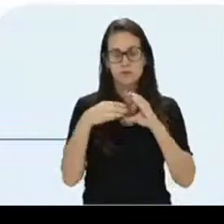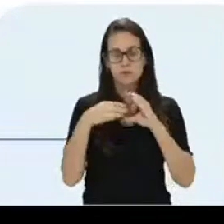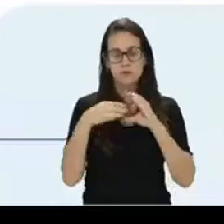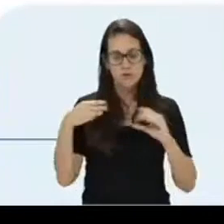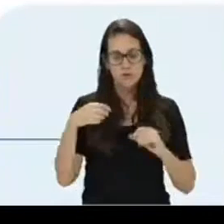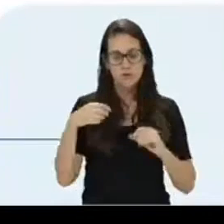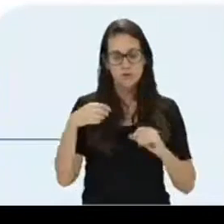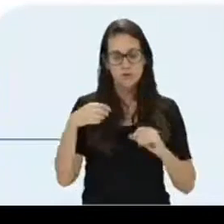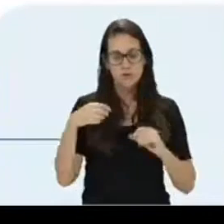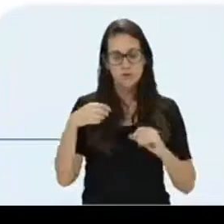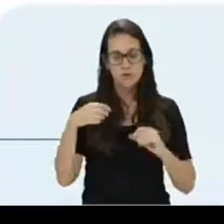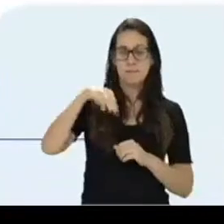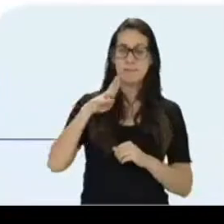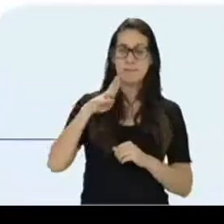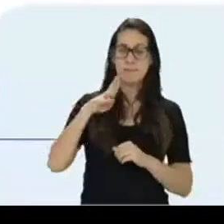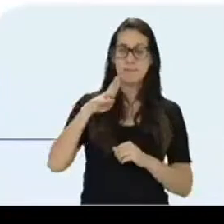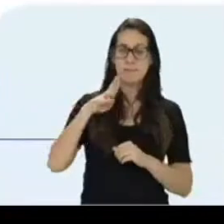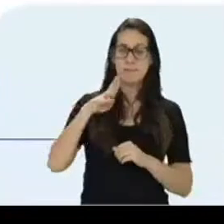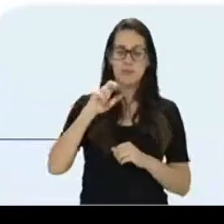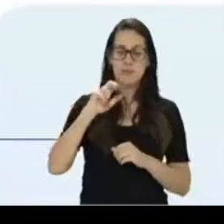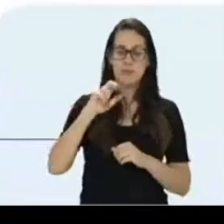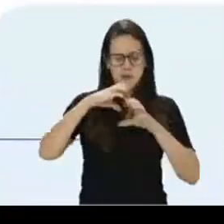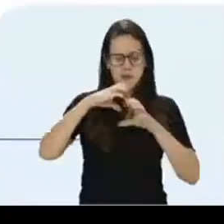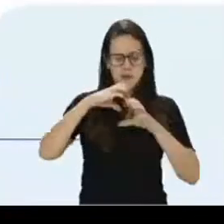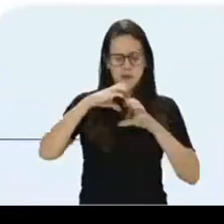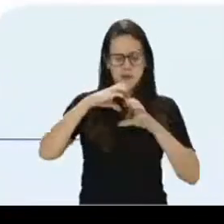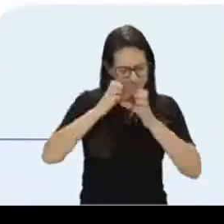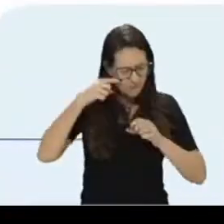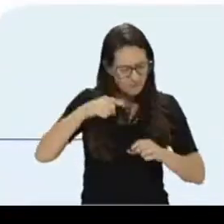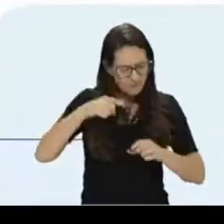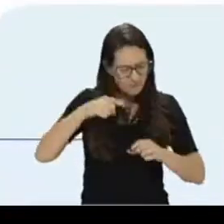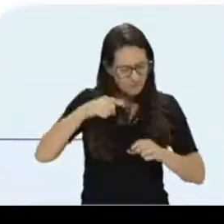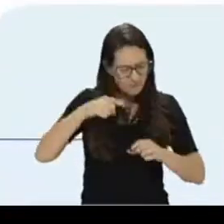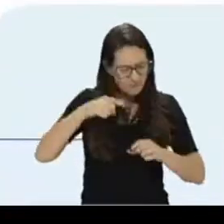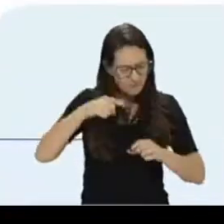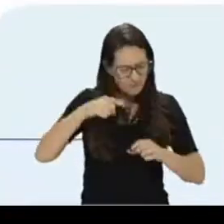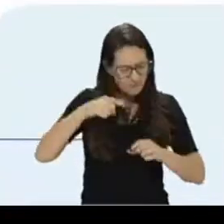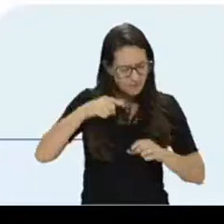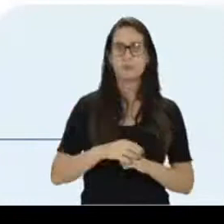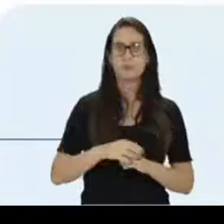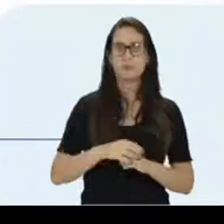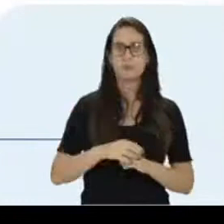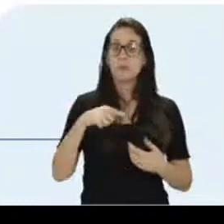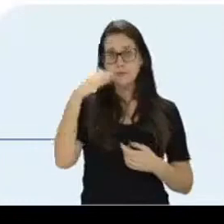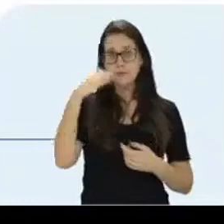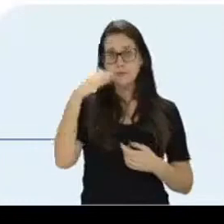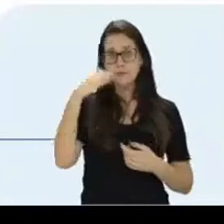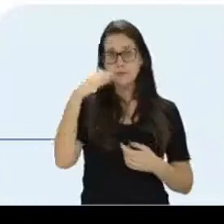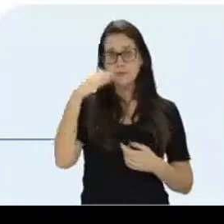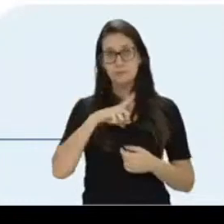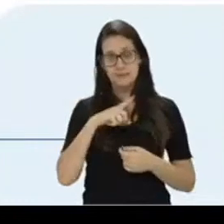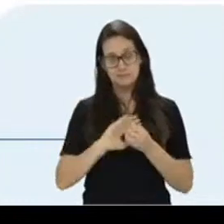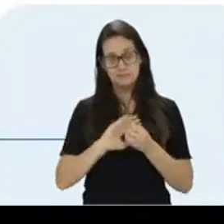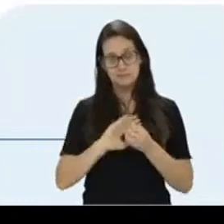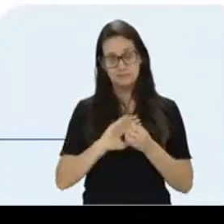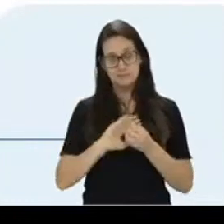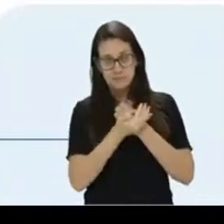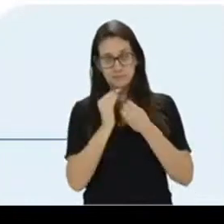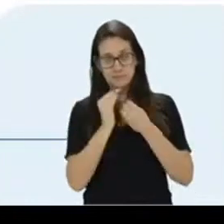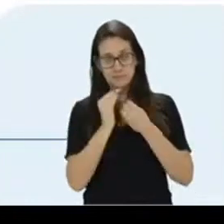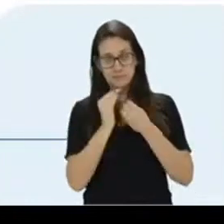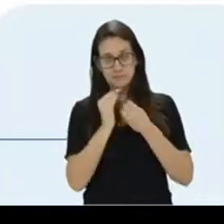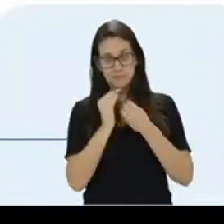ser visualizada por completo na microscopia óptica, então nós conseguimos definir que existe uma membrana